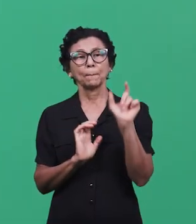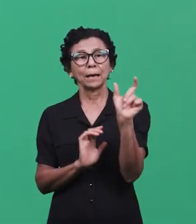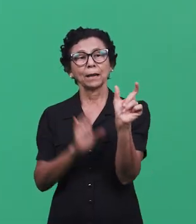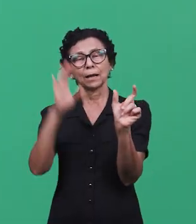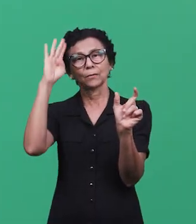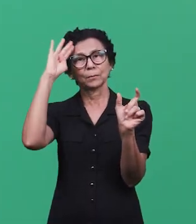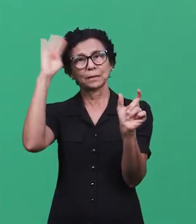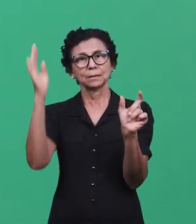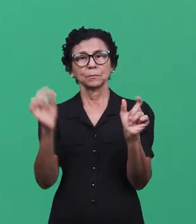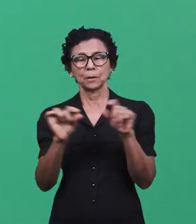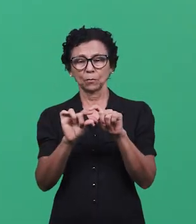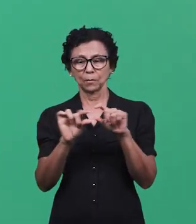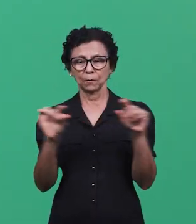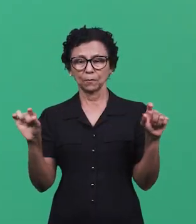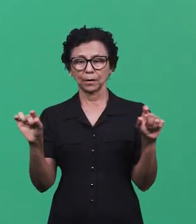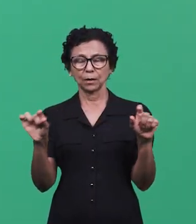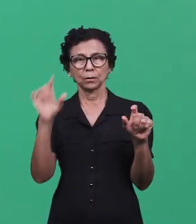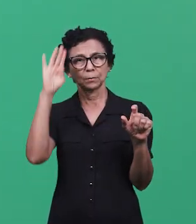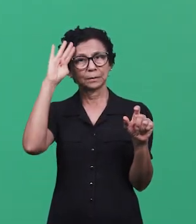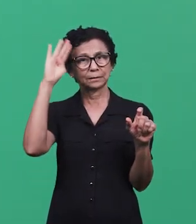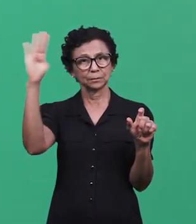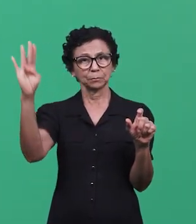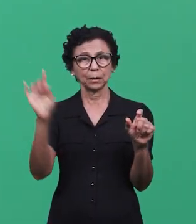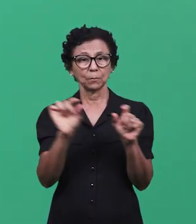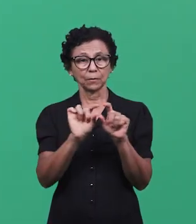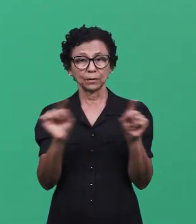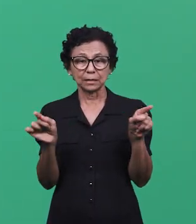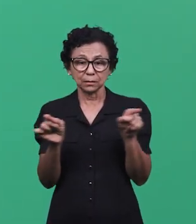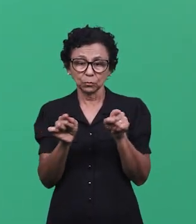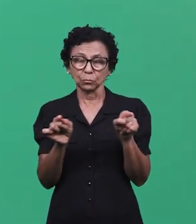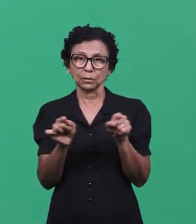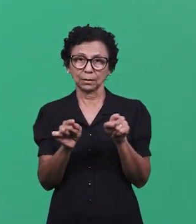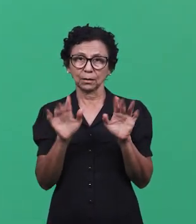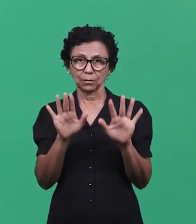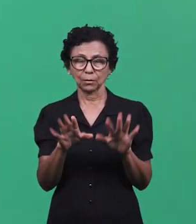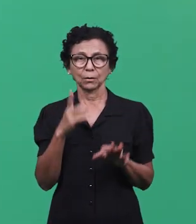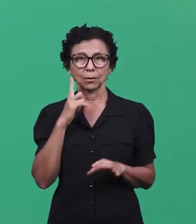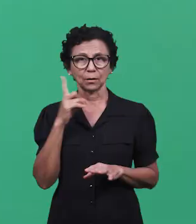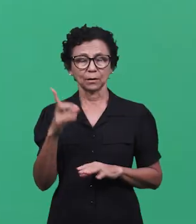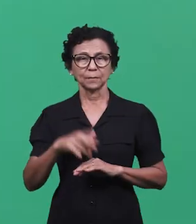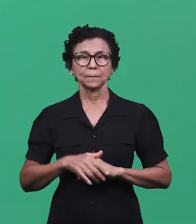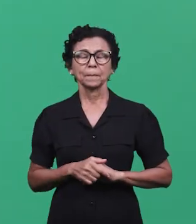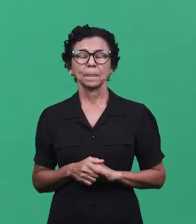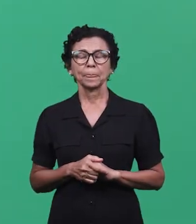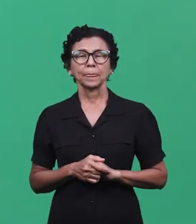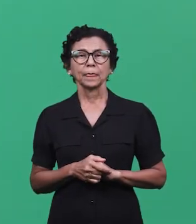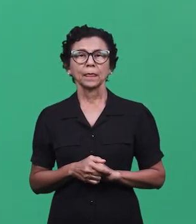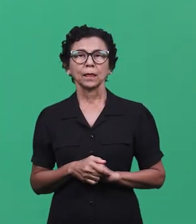central, uma frase curta, central da aula, porque ele é acionador. Olha só.